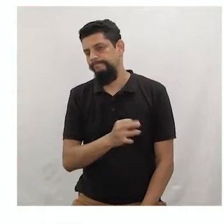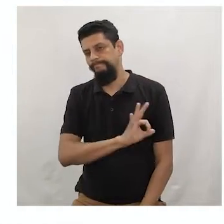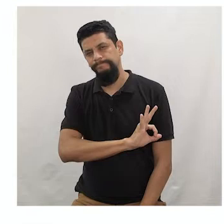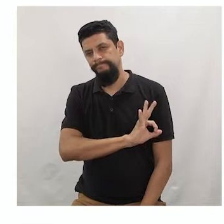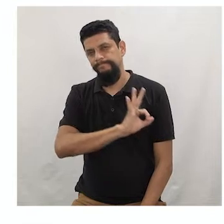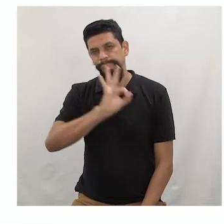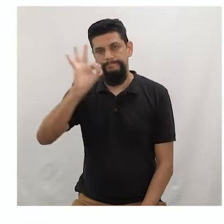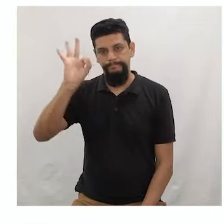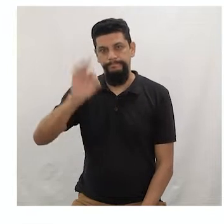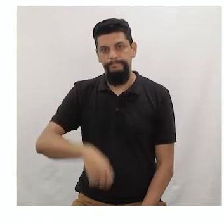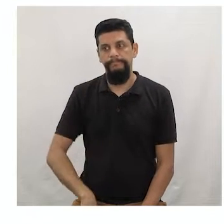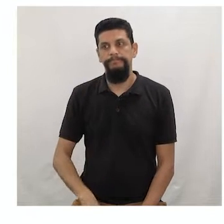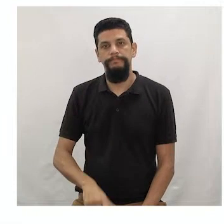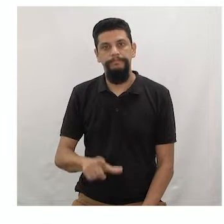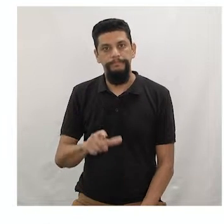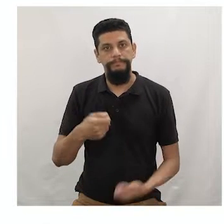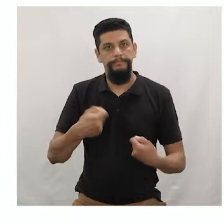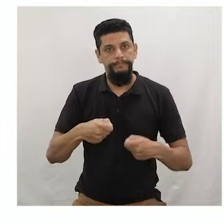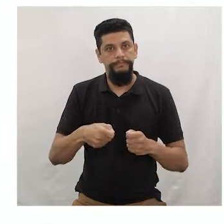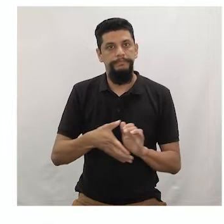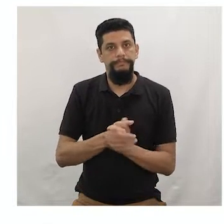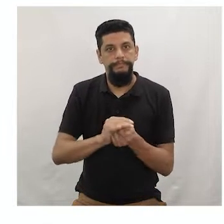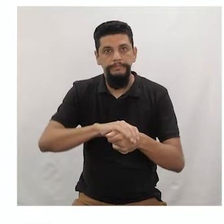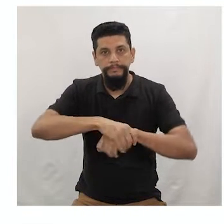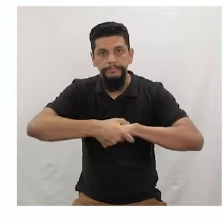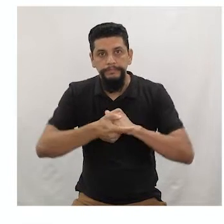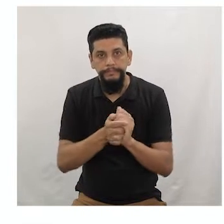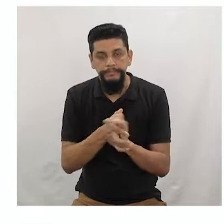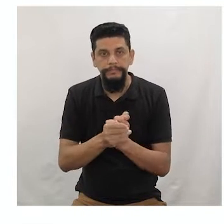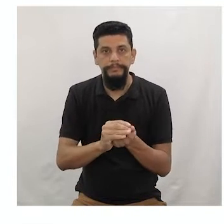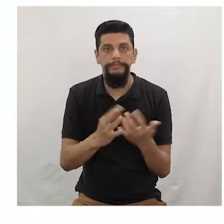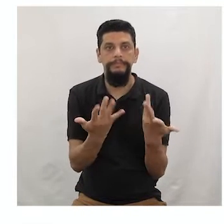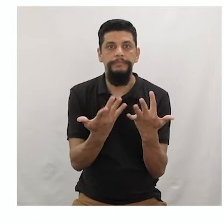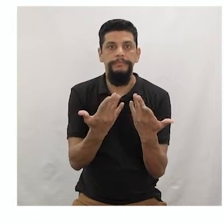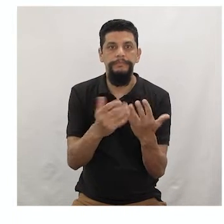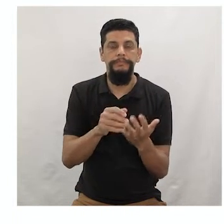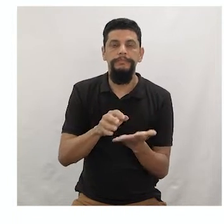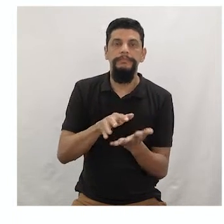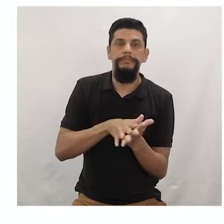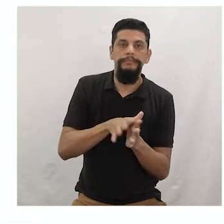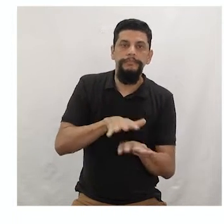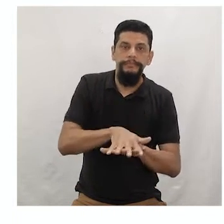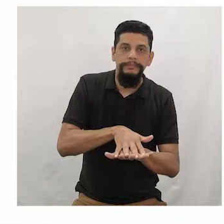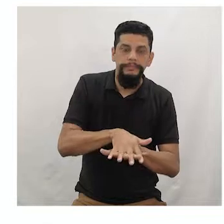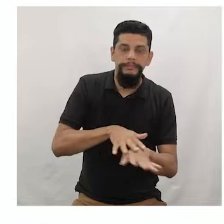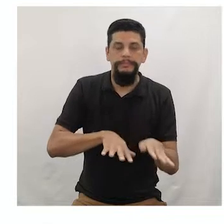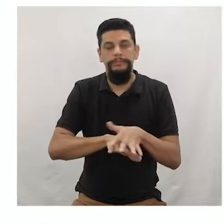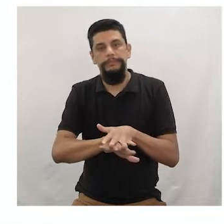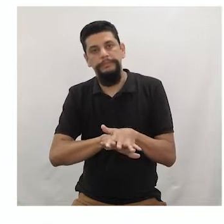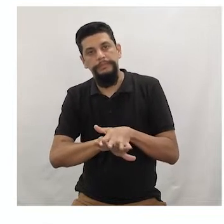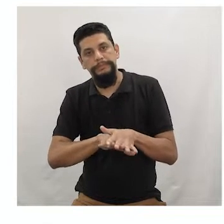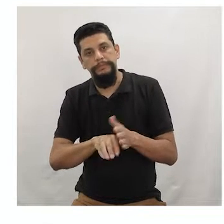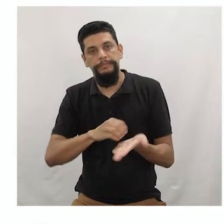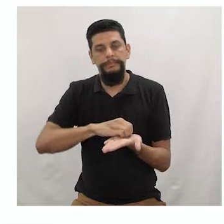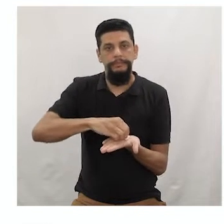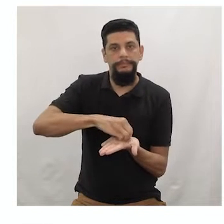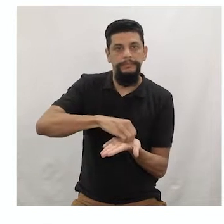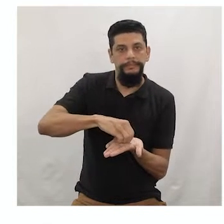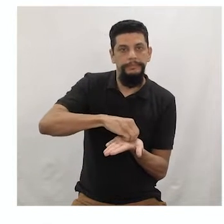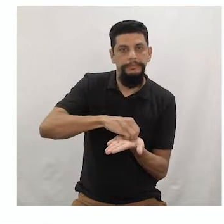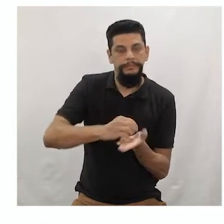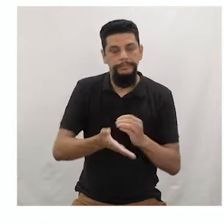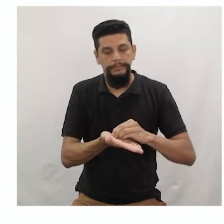Muito bem, temos que lavar muito bem em cima das mãos, na palma das